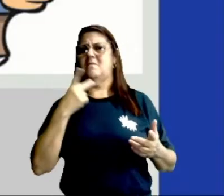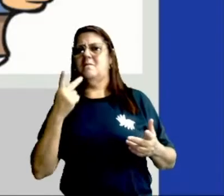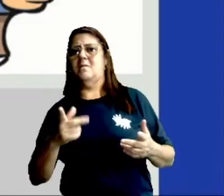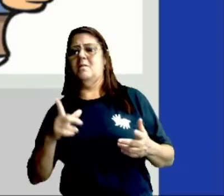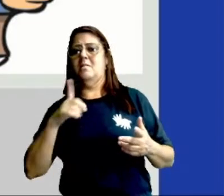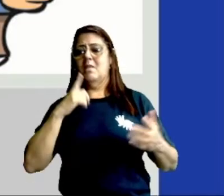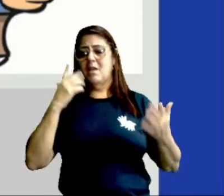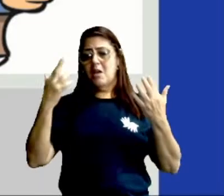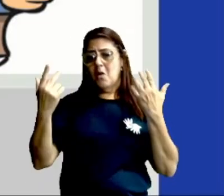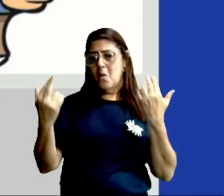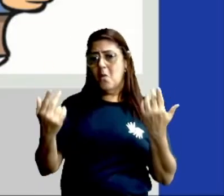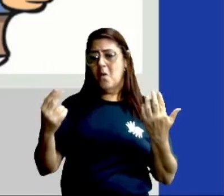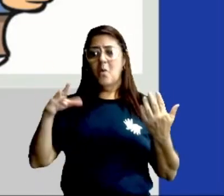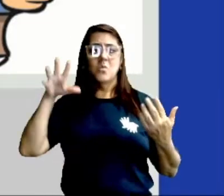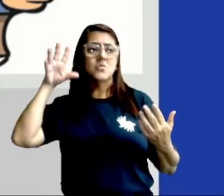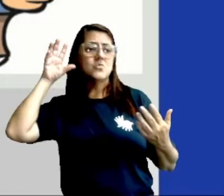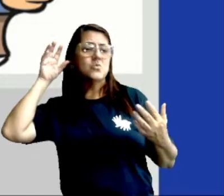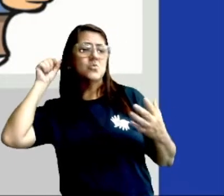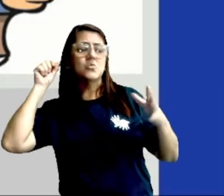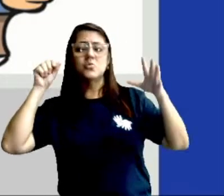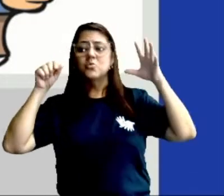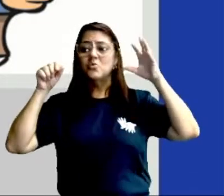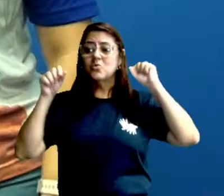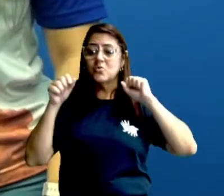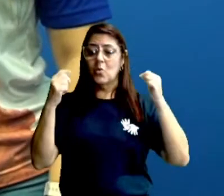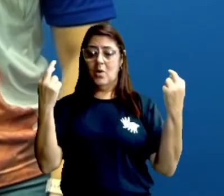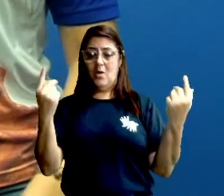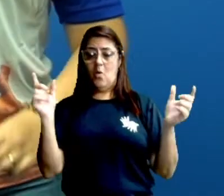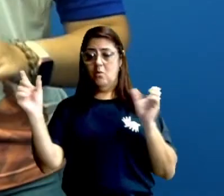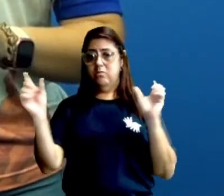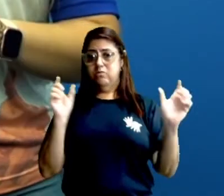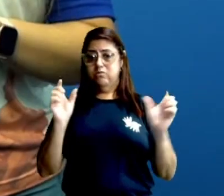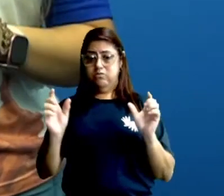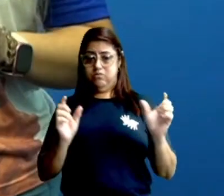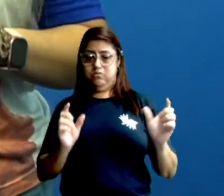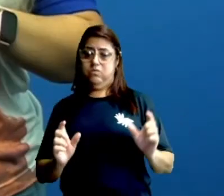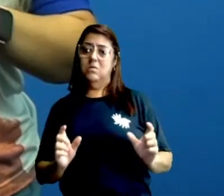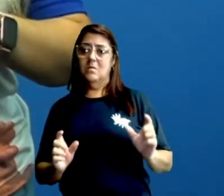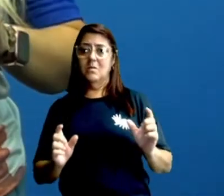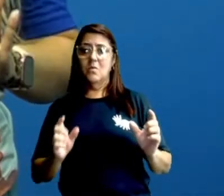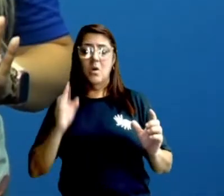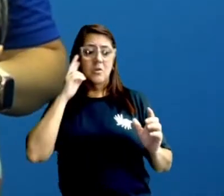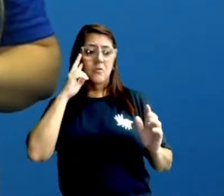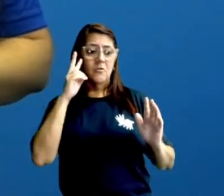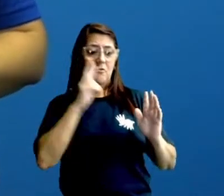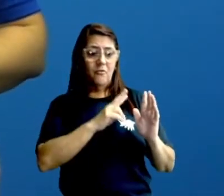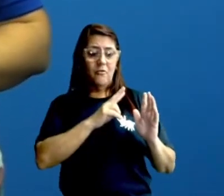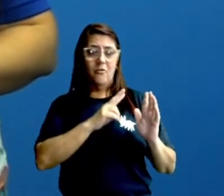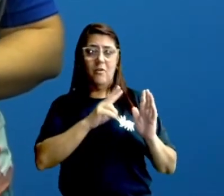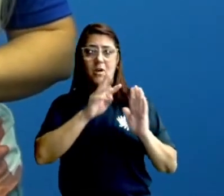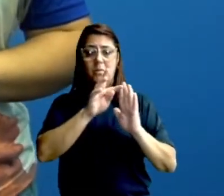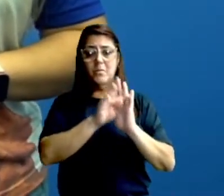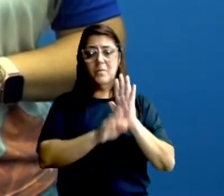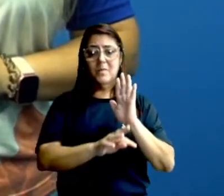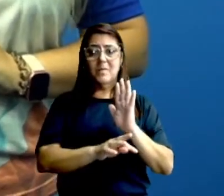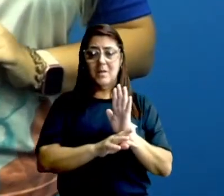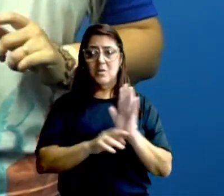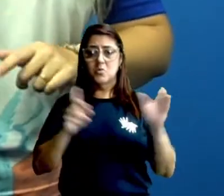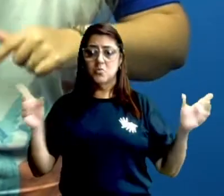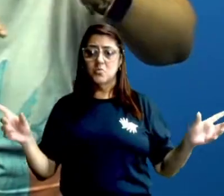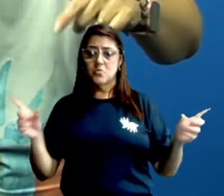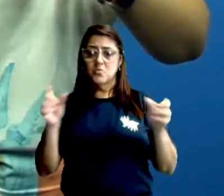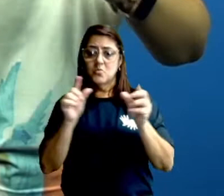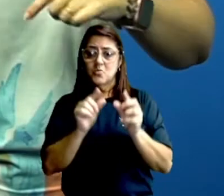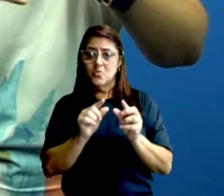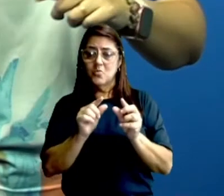possuem semelhanças sonoras nas suas sílabas. Então, toda vez que a gente for ler lá uma frase ou um textinho curto, que